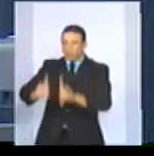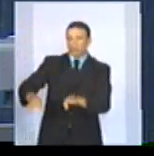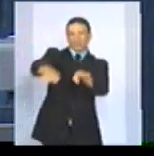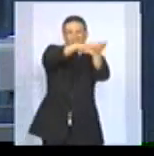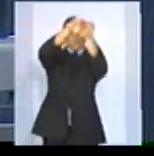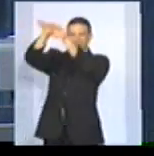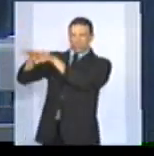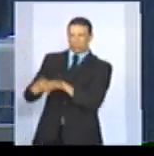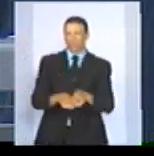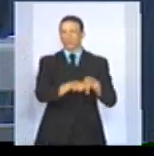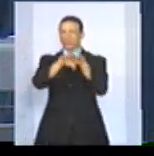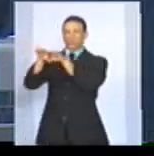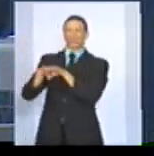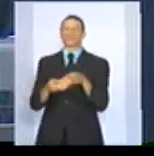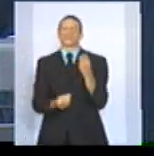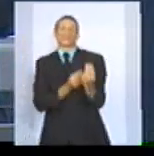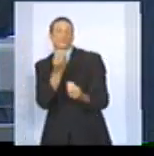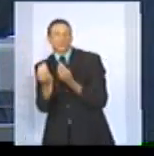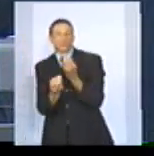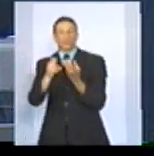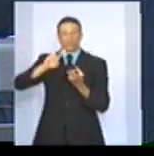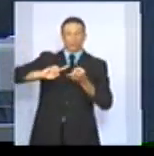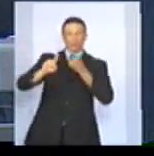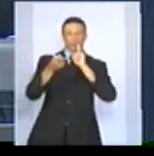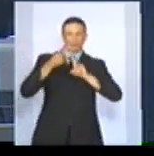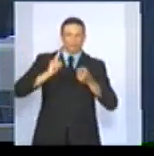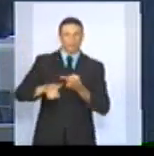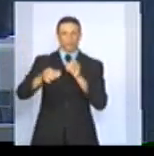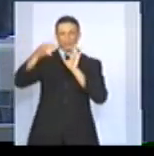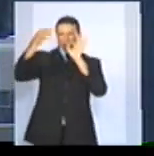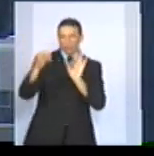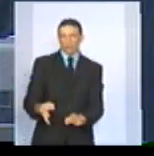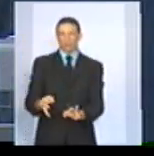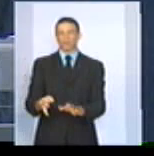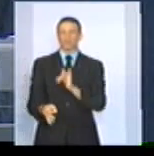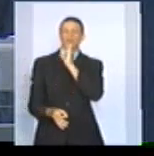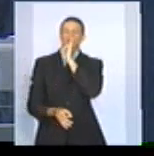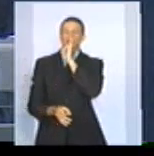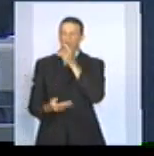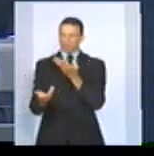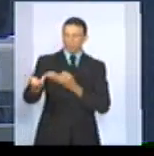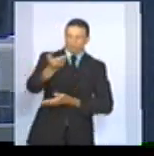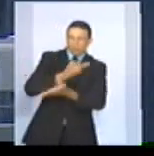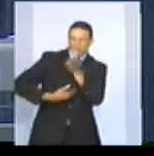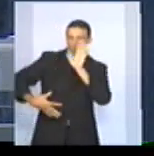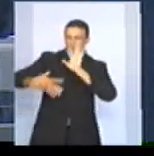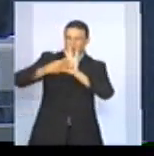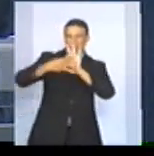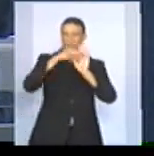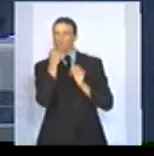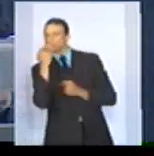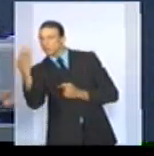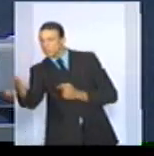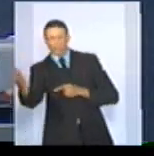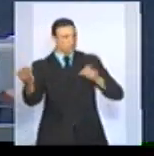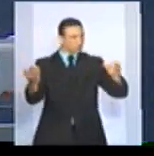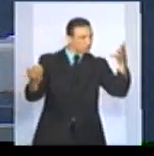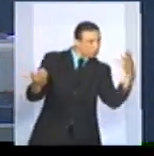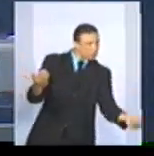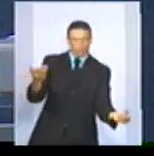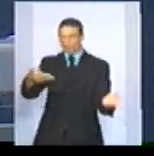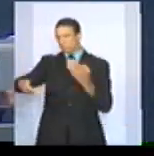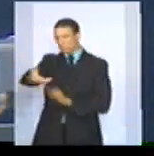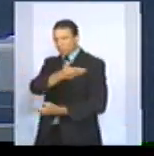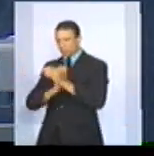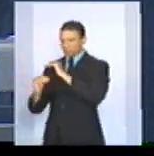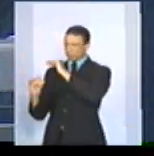e a democracia se faz exatamente nessa concentração nessa tentativa de conciliação e CD determinada parte mas sabendo que nós podemos